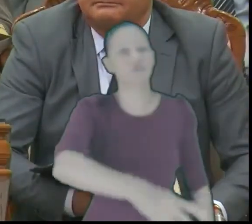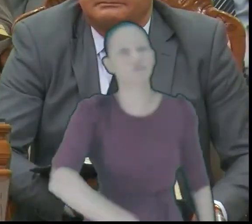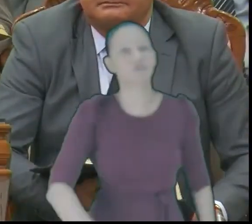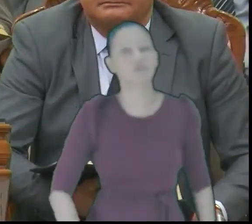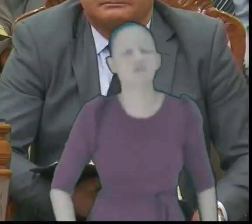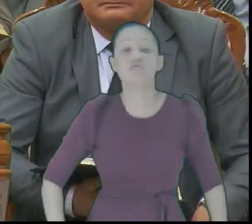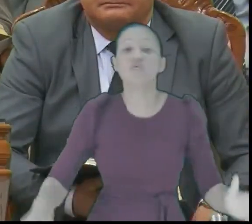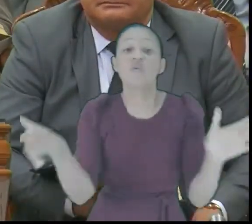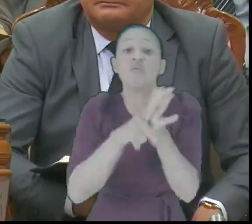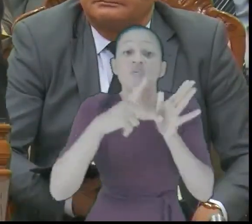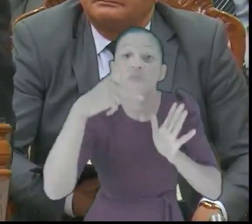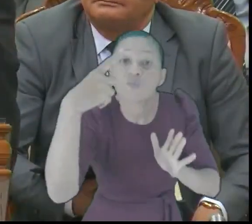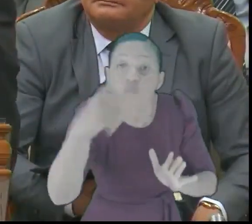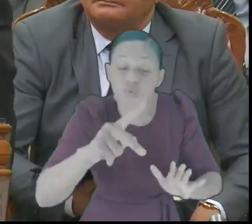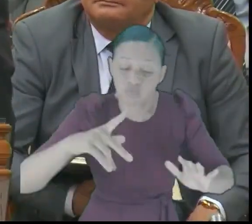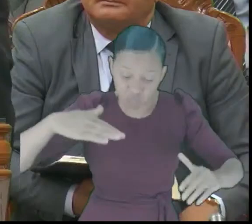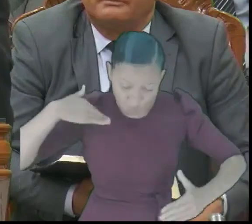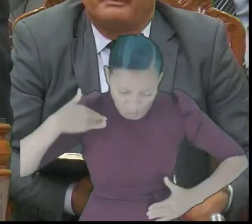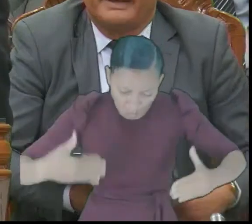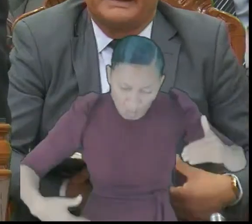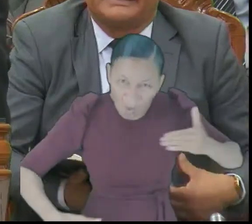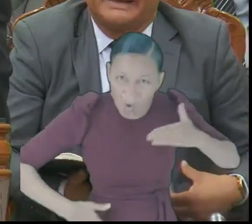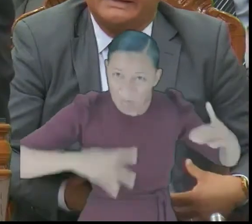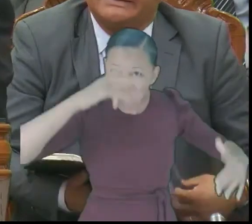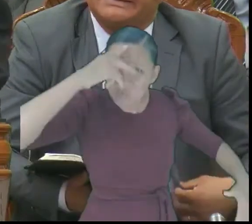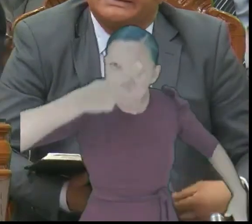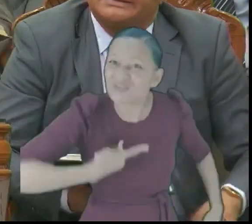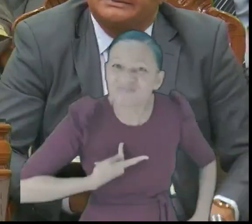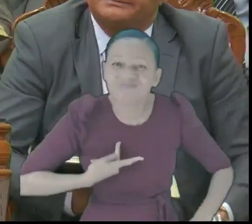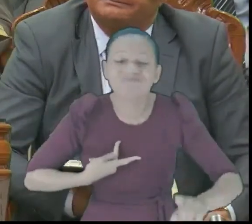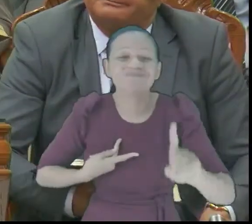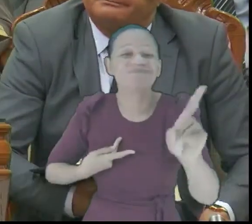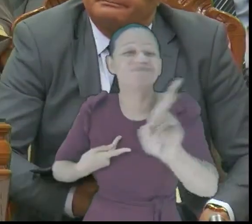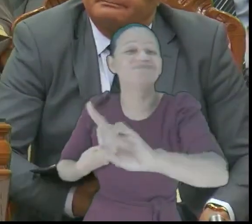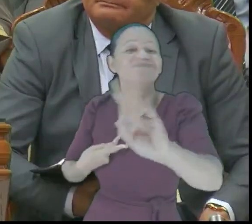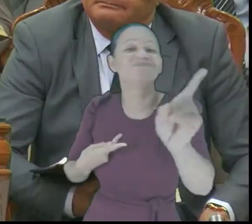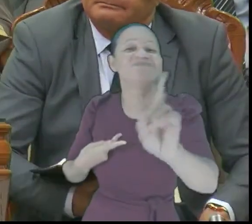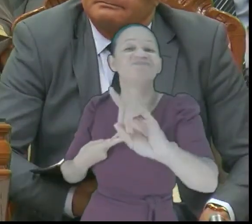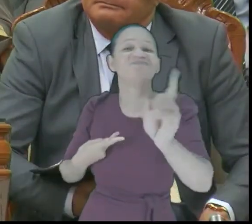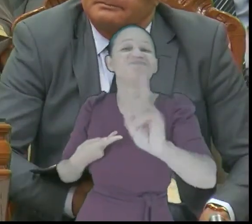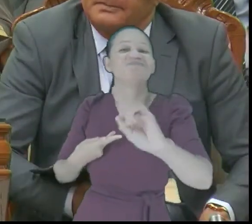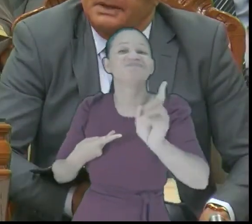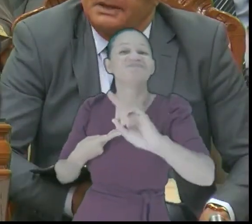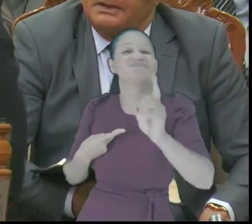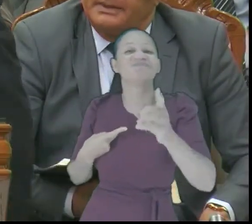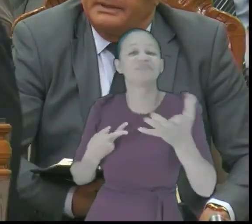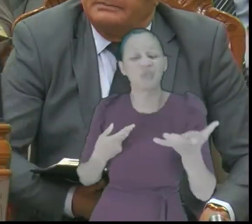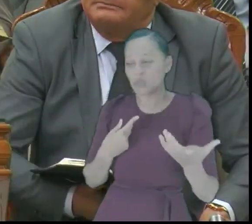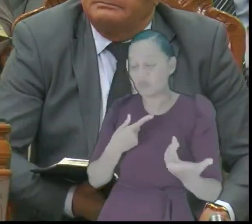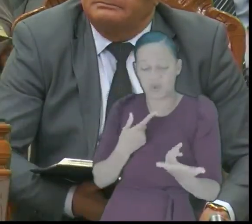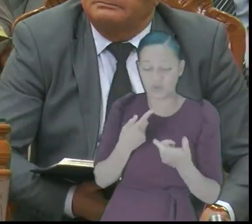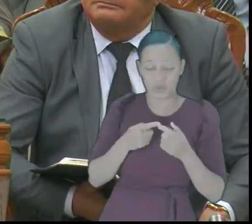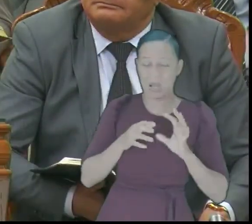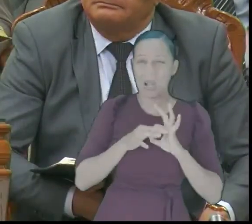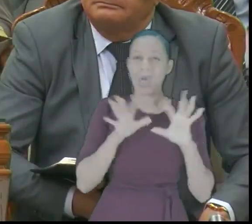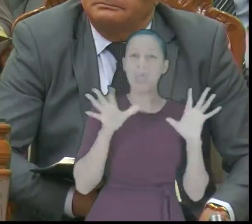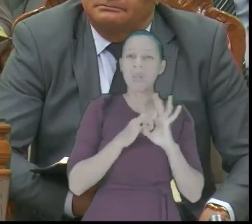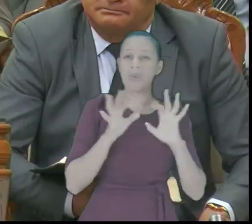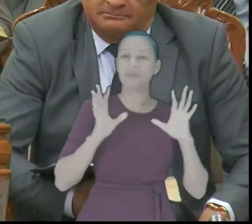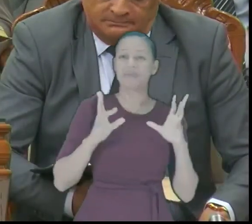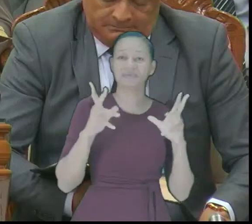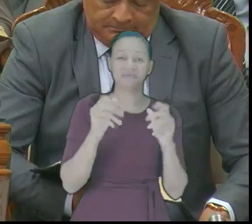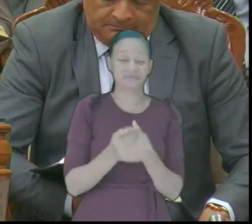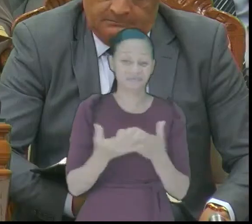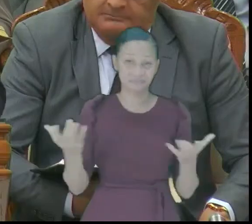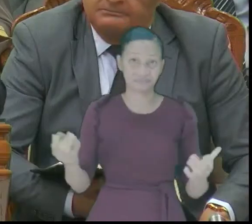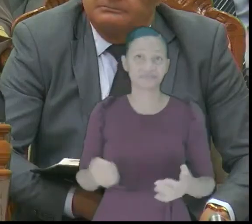Seu próprio corpo não lhes pertence. Não é meu, não posso fazer o que eu quero. Quando